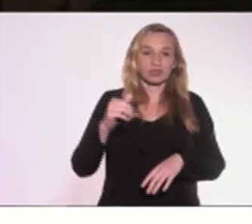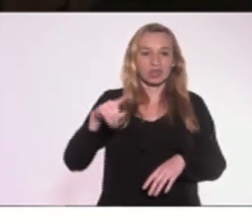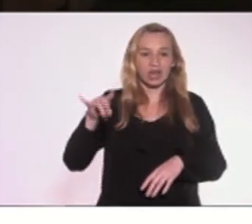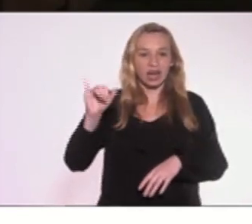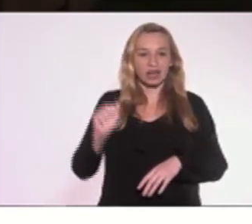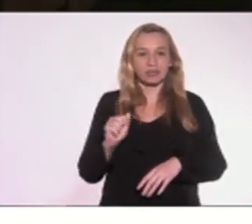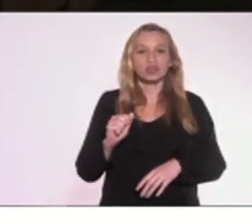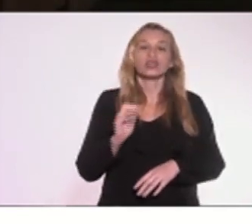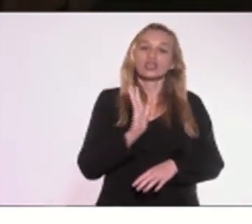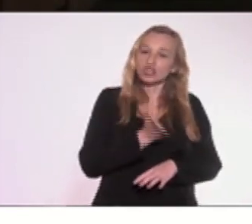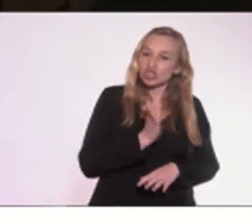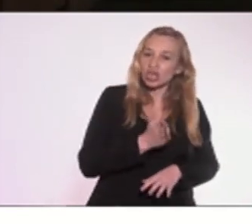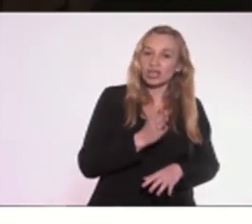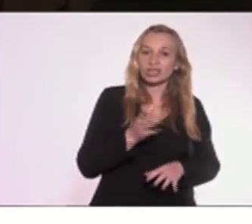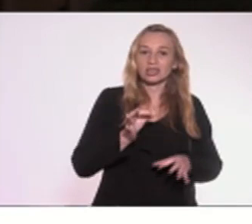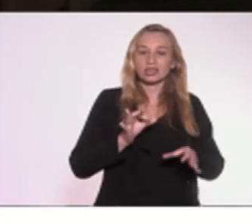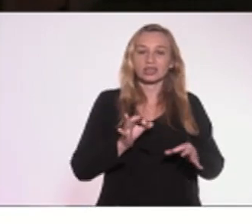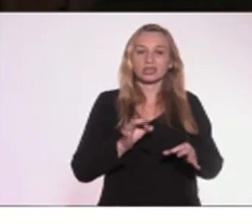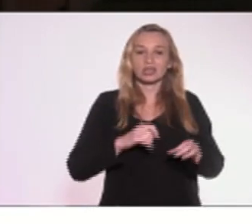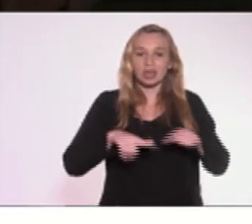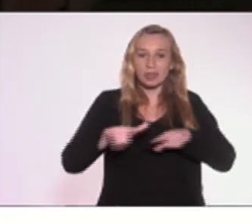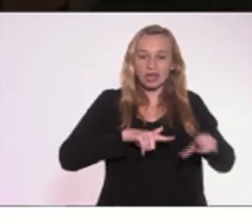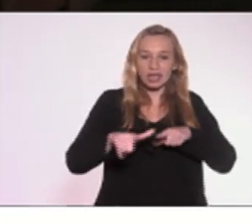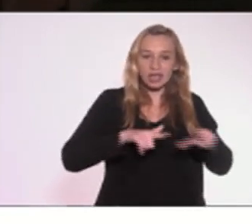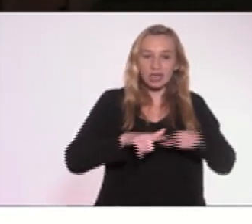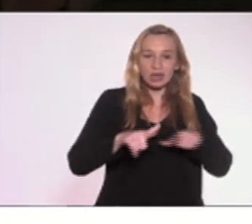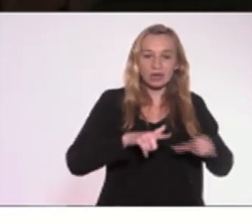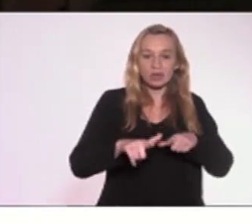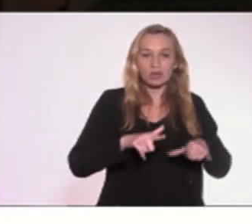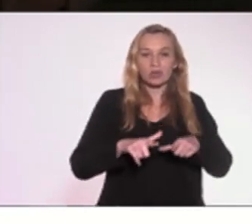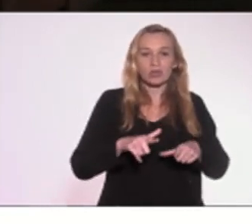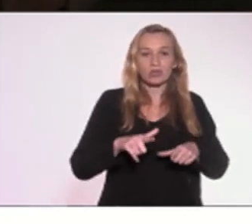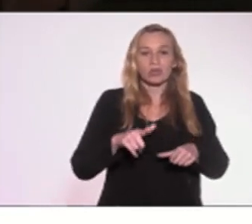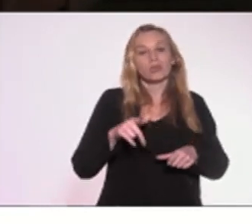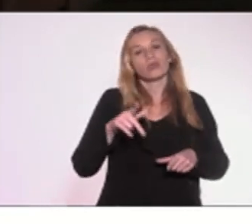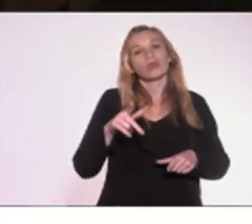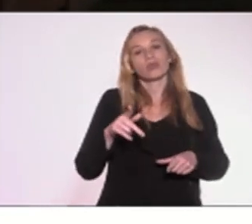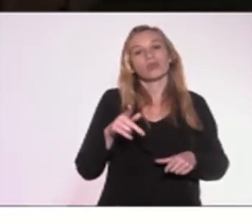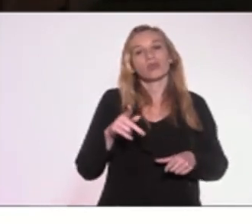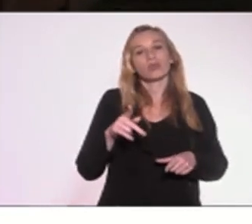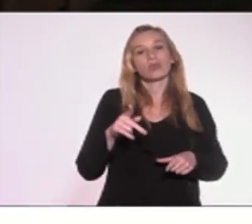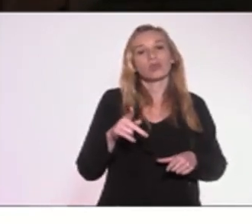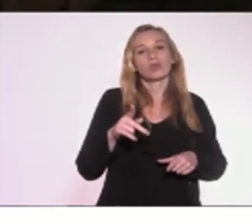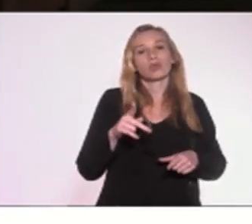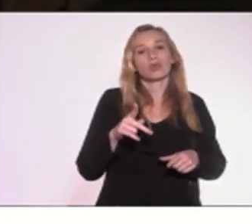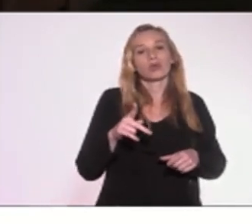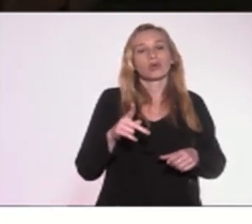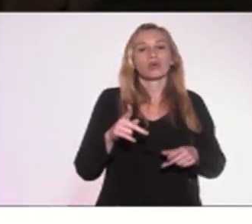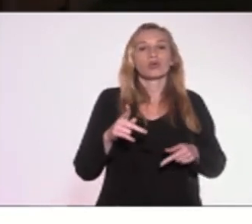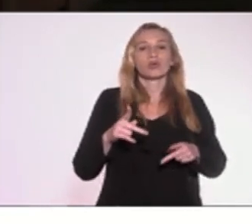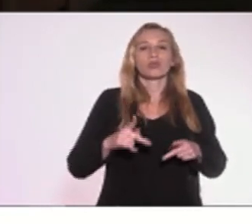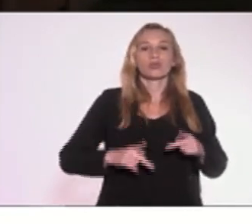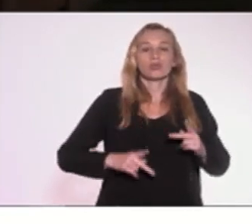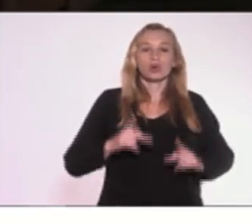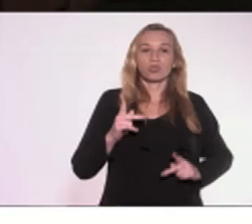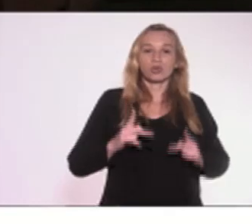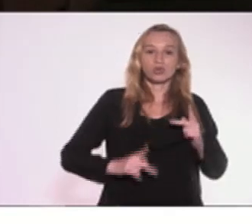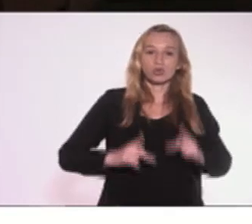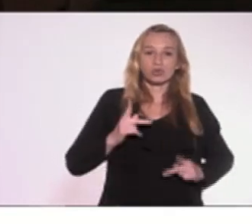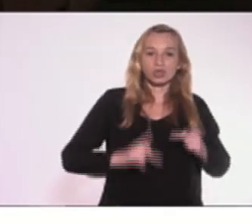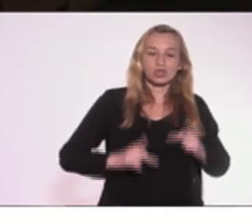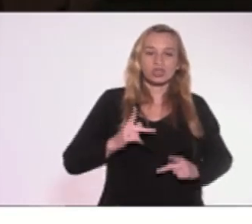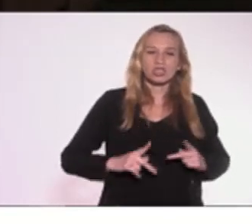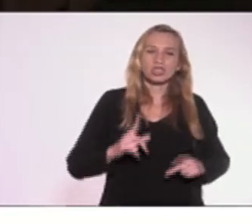promotora. Governador, eu era da 16ª DP, houve um roubo no Rio Design,